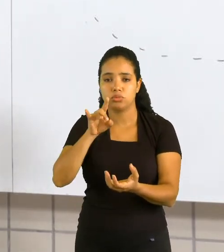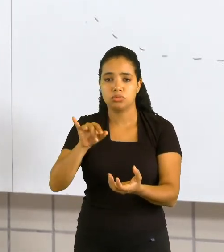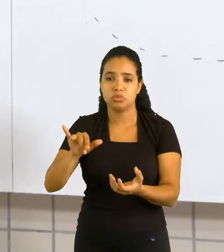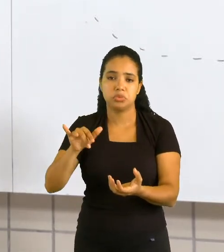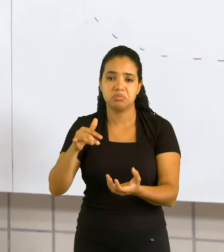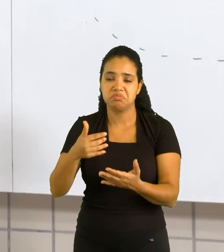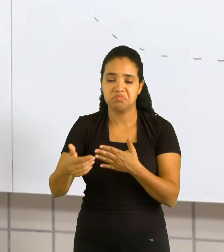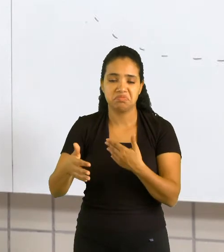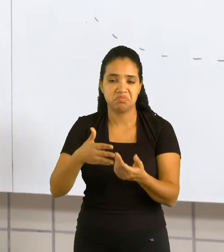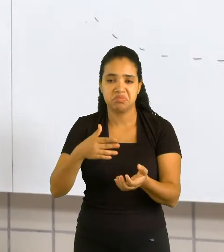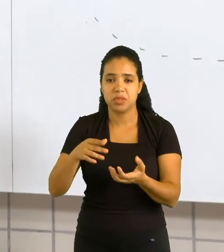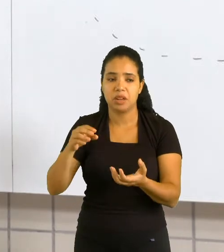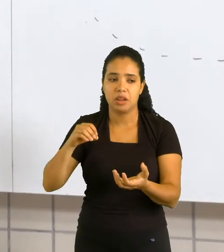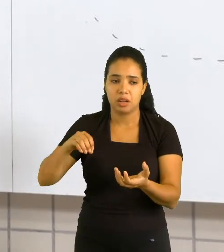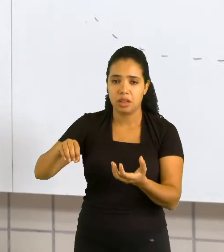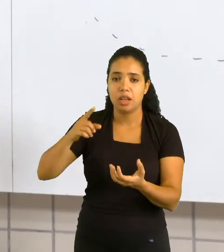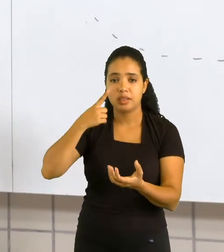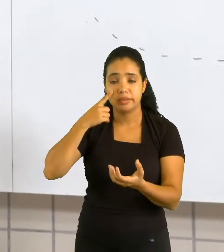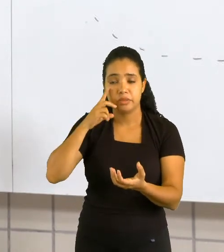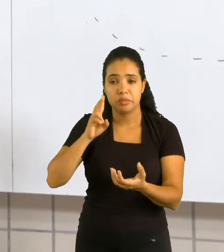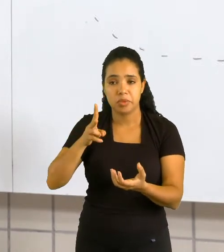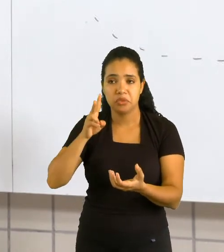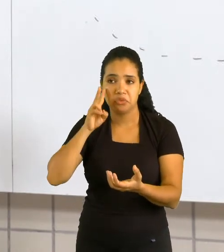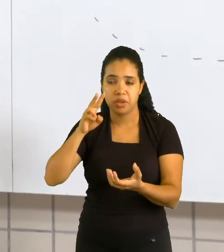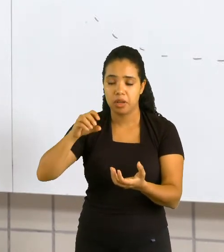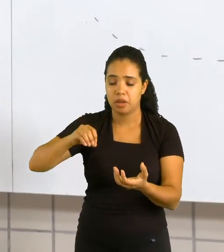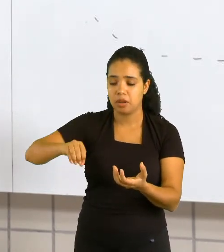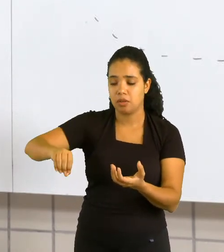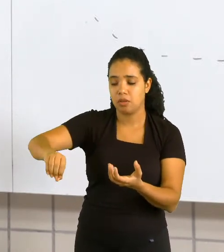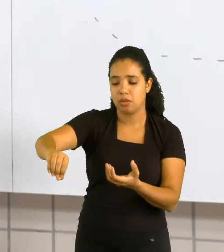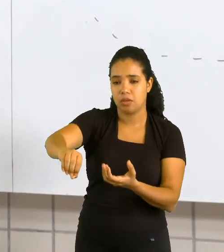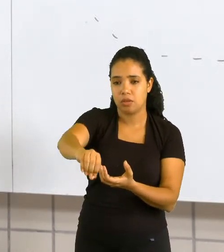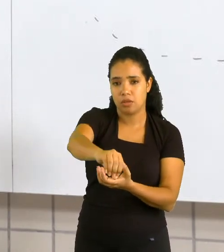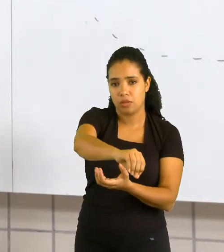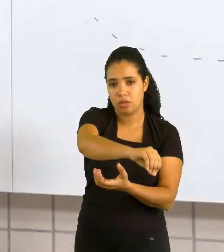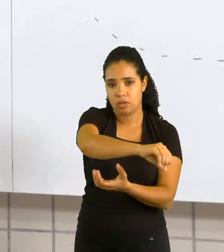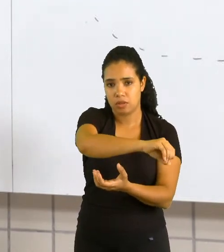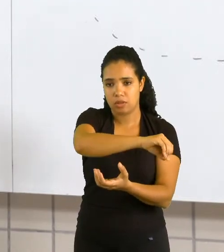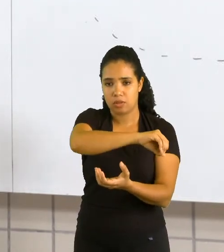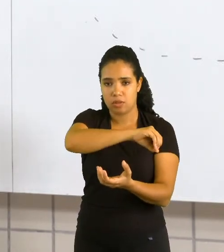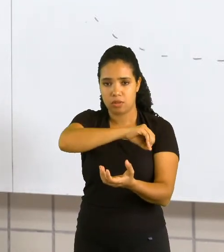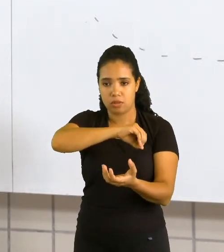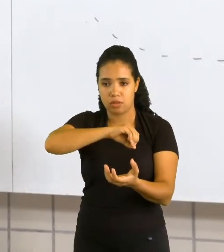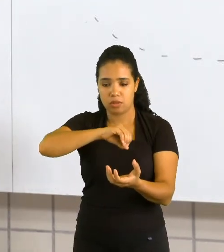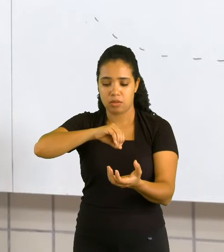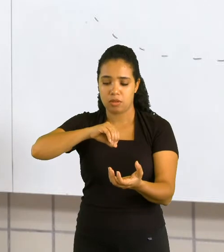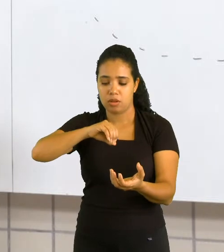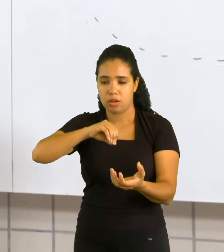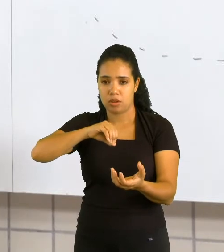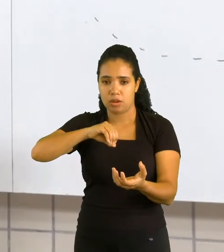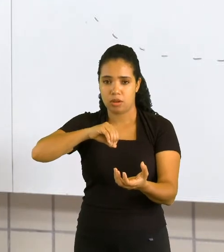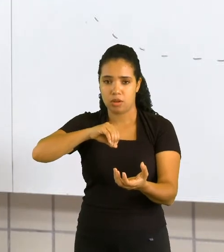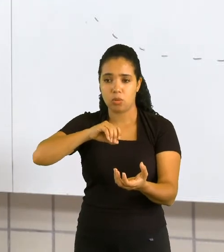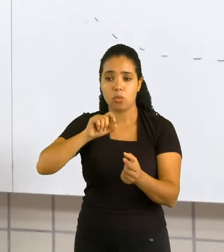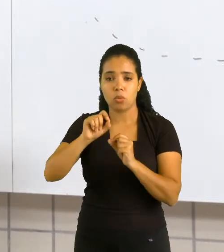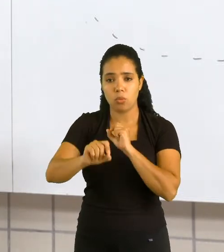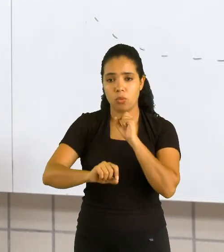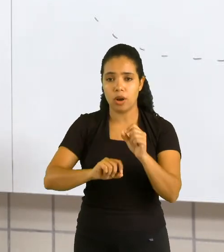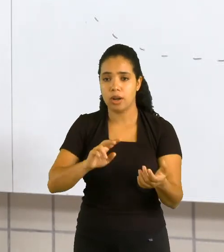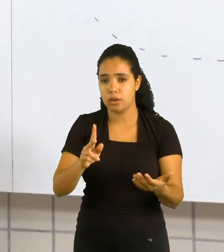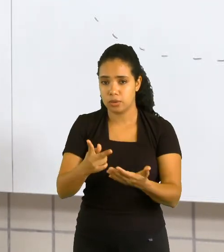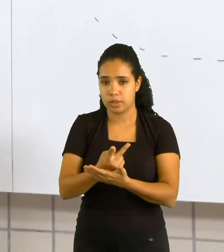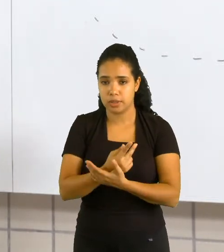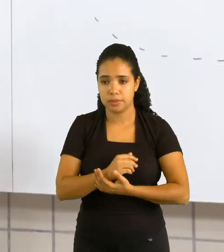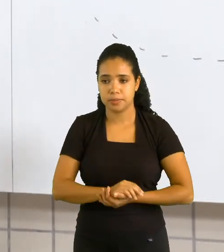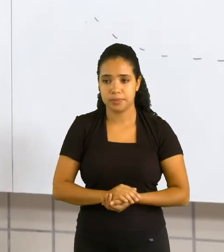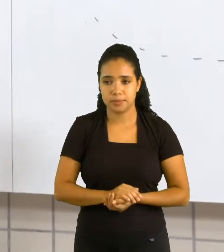mês está, nós sempre veremos a Lua, o mesmo lado da Lua virado para a Terra. Por que que isso acontece?